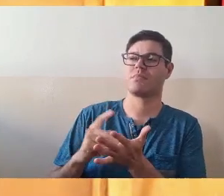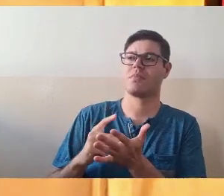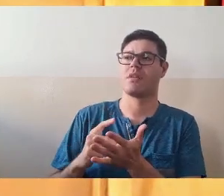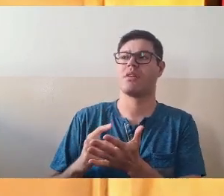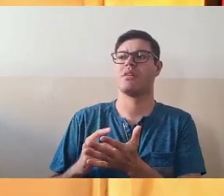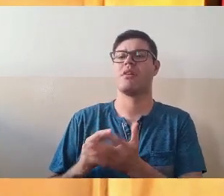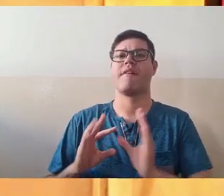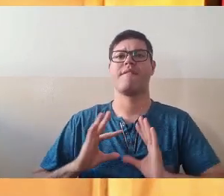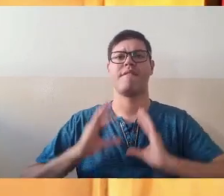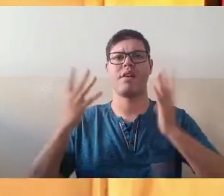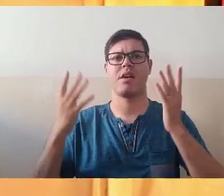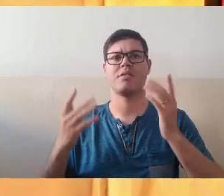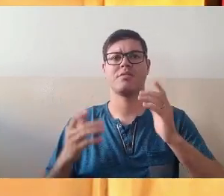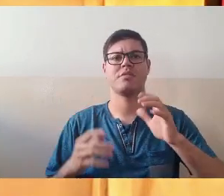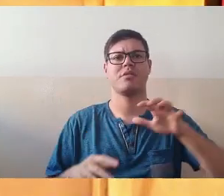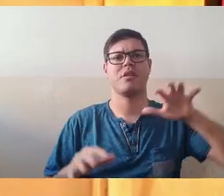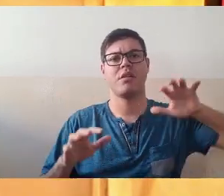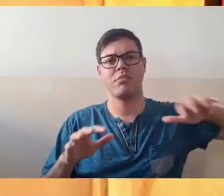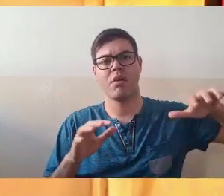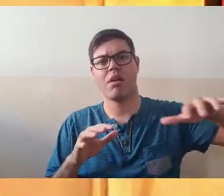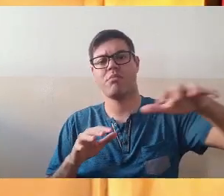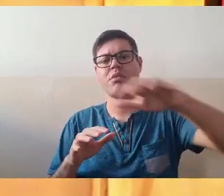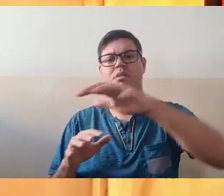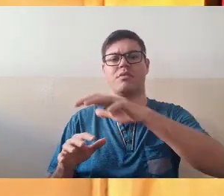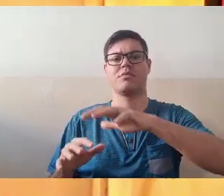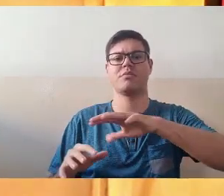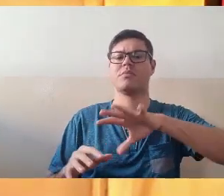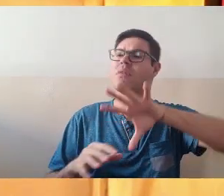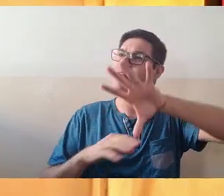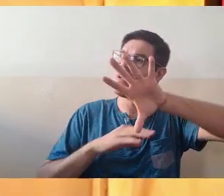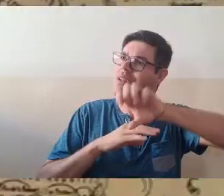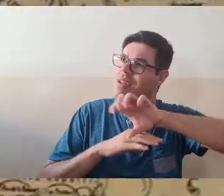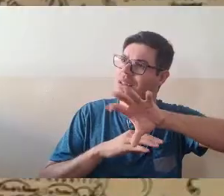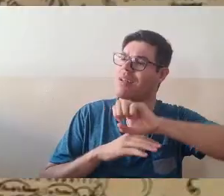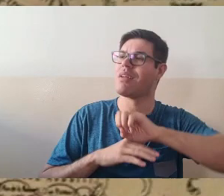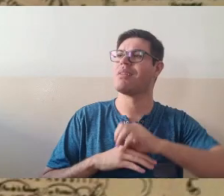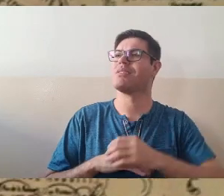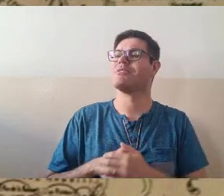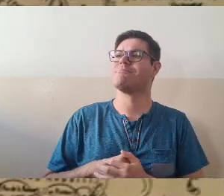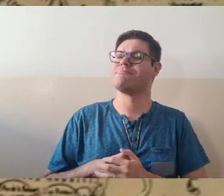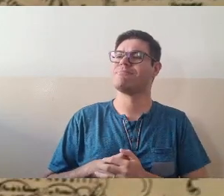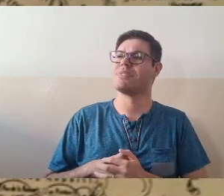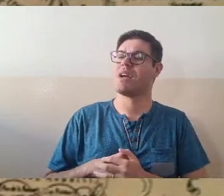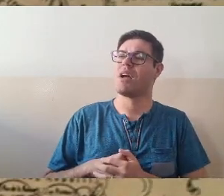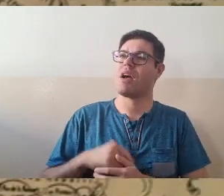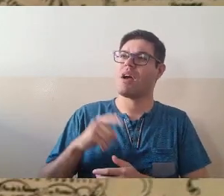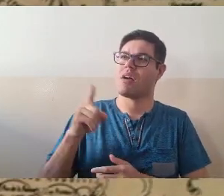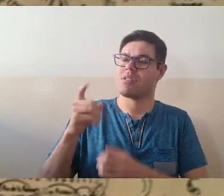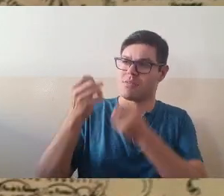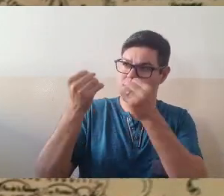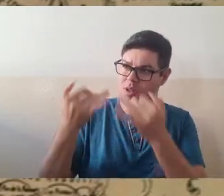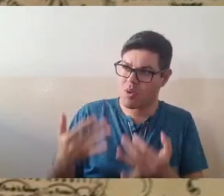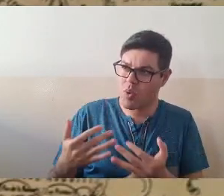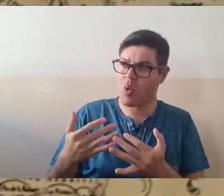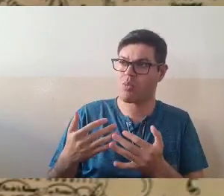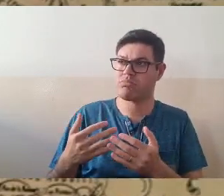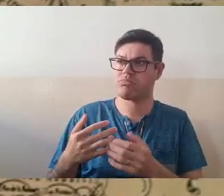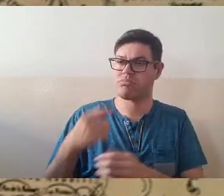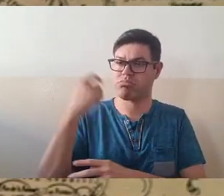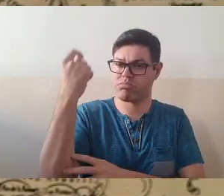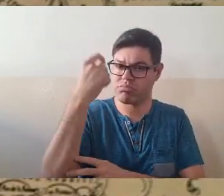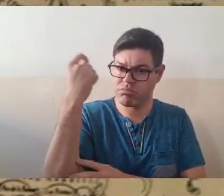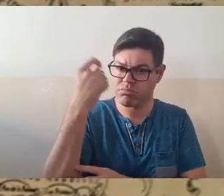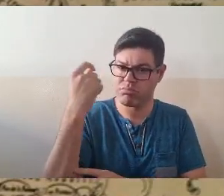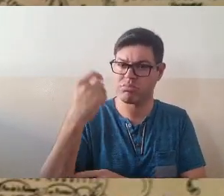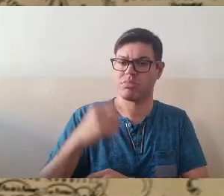eventos, as festas, isso atrai o turista. Né? Você falou do Arraial na Praça, da festa, o Festival Café e Chocolate, eu falei